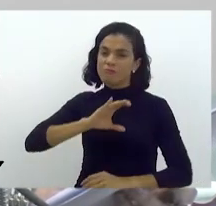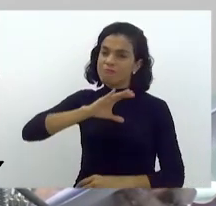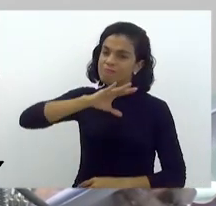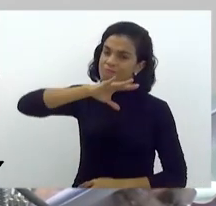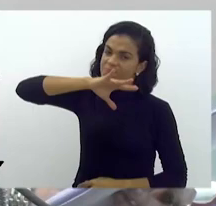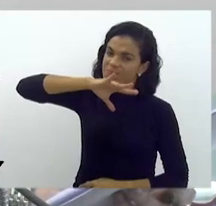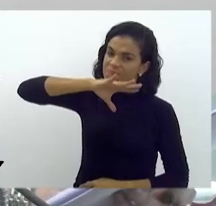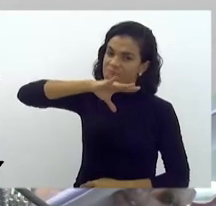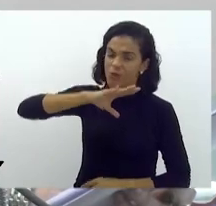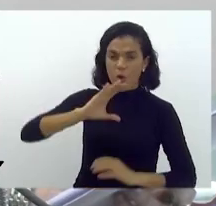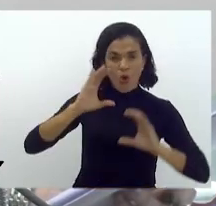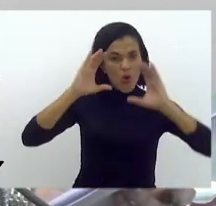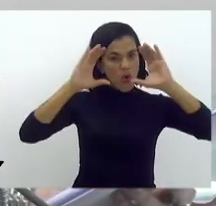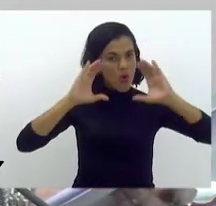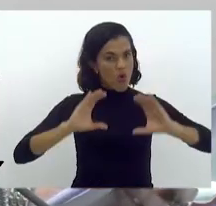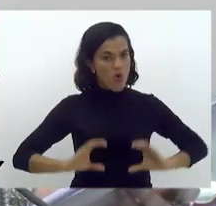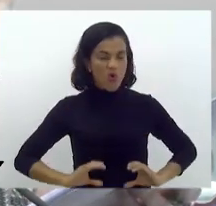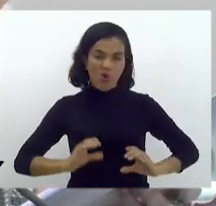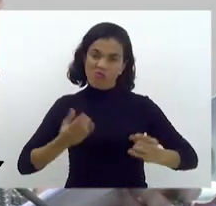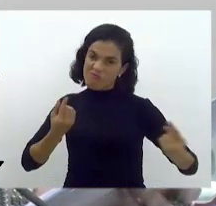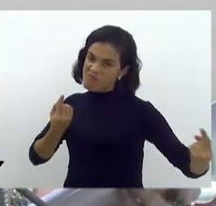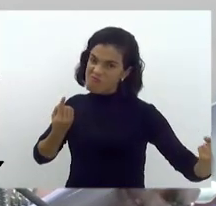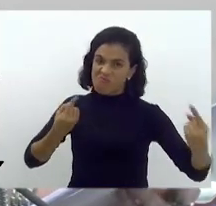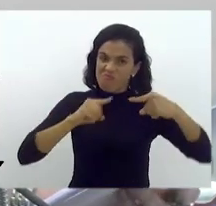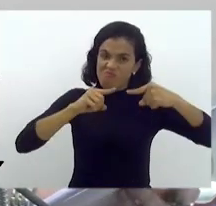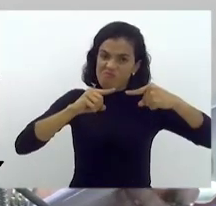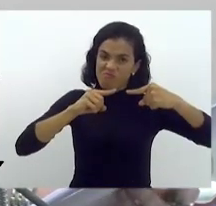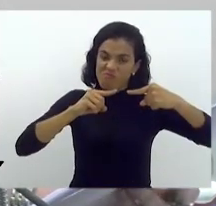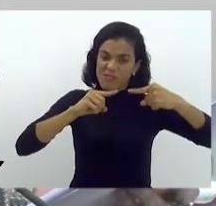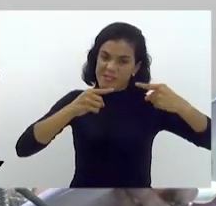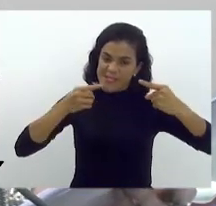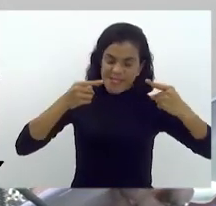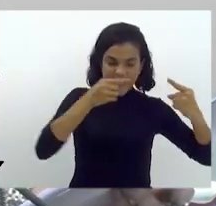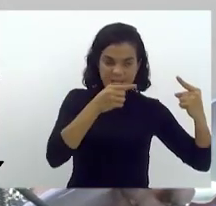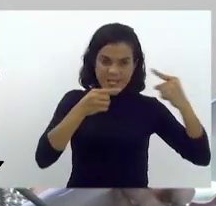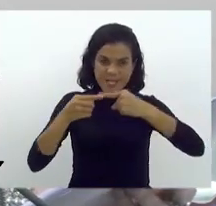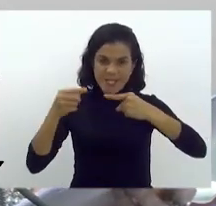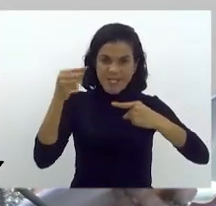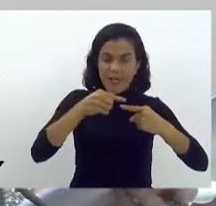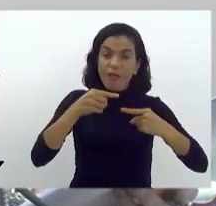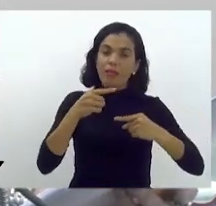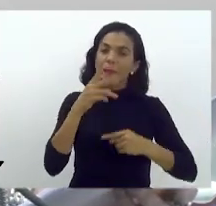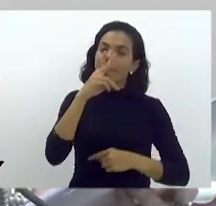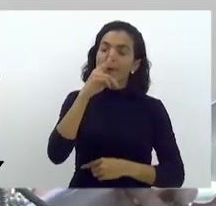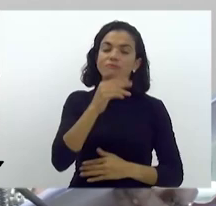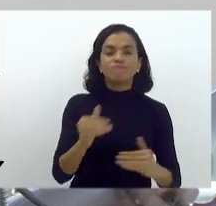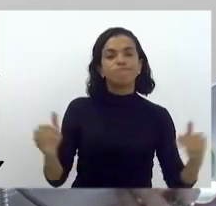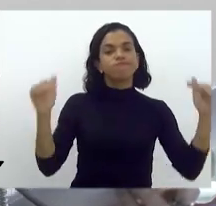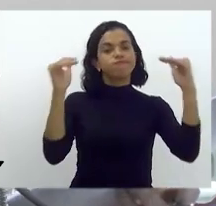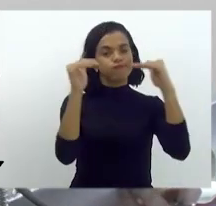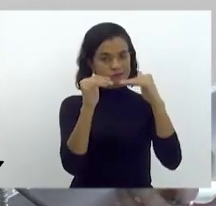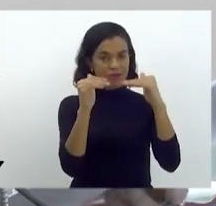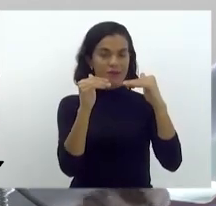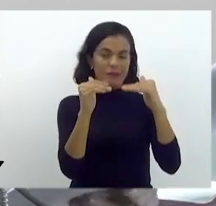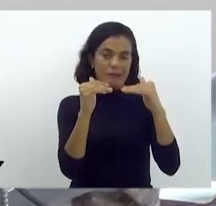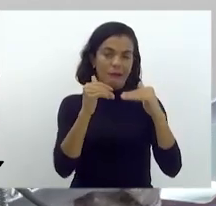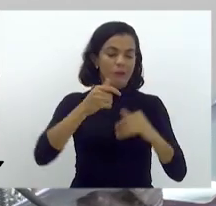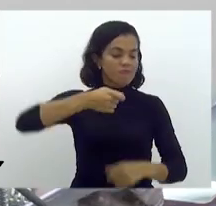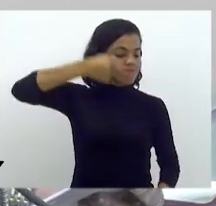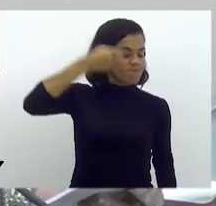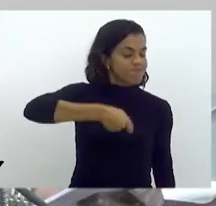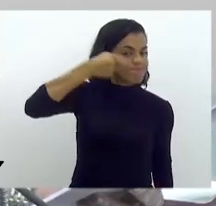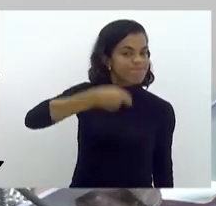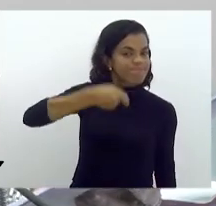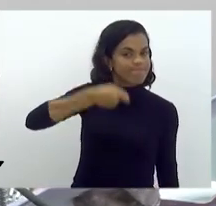é apenas um comportamento de contrariaridade a gente percebe que tem um tom acima e que muitas vezes